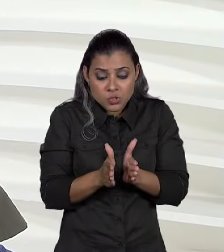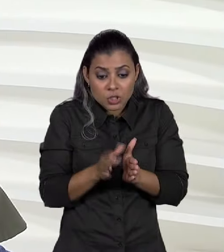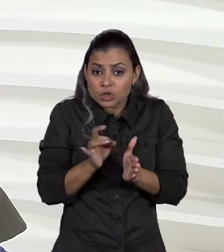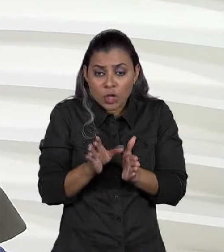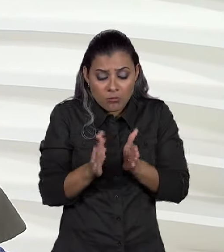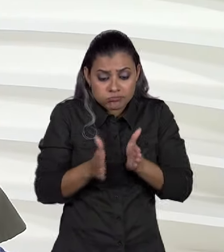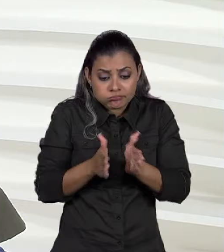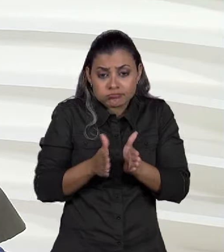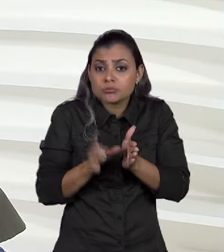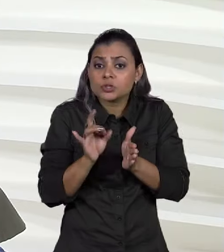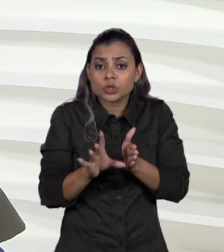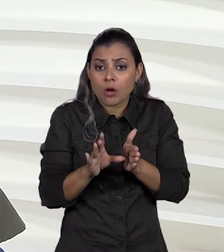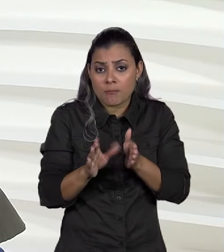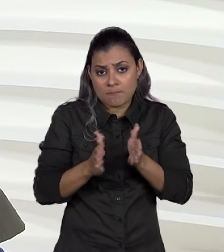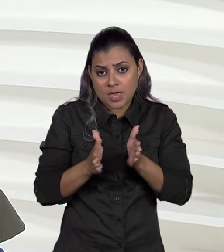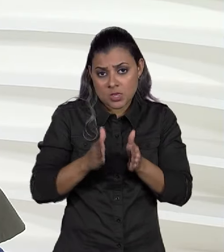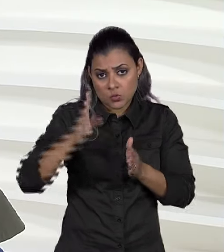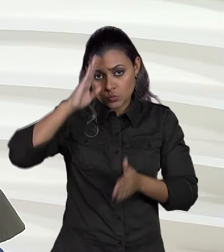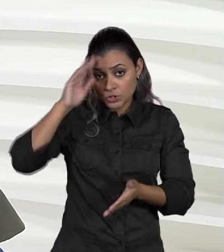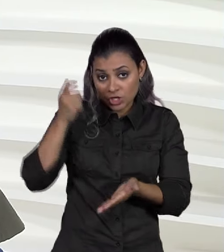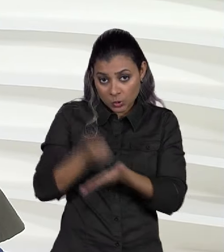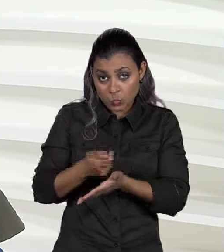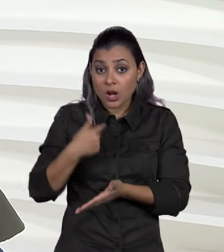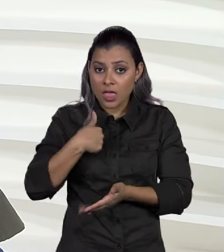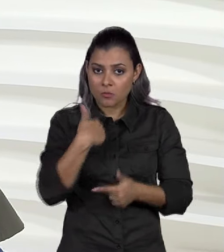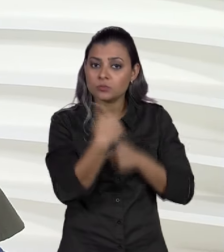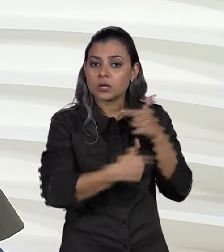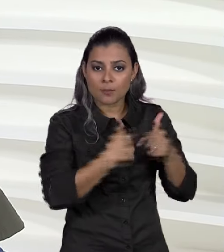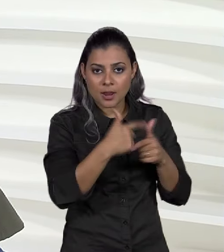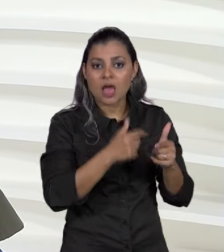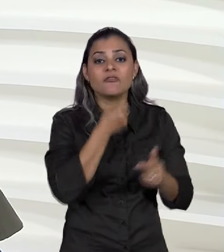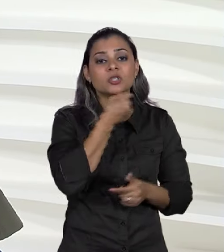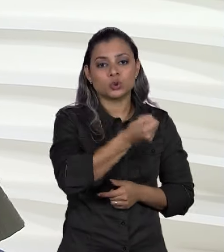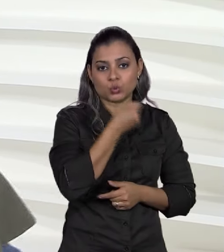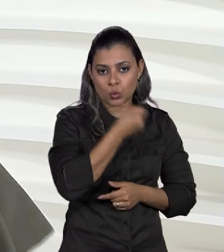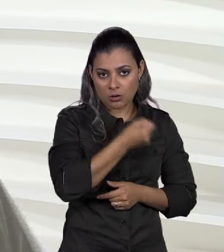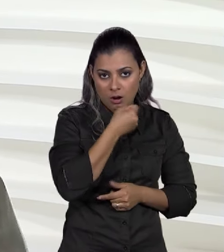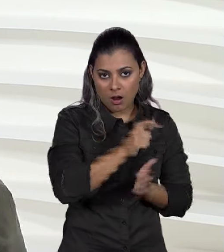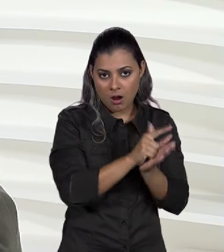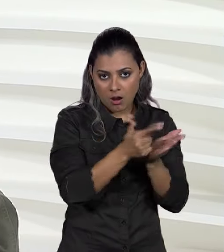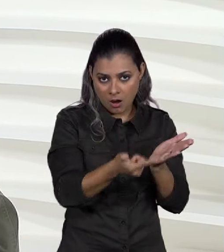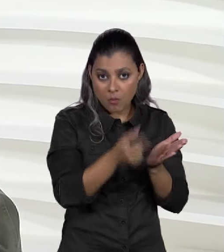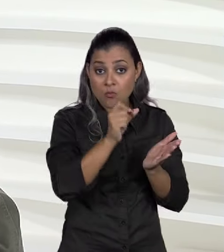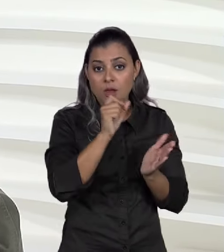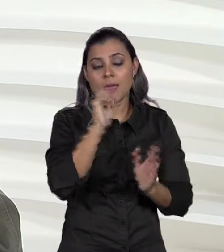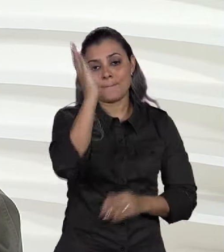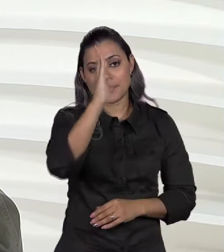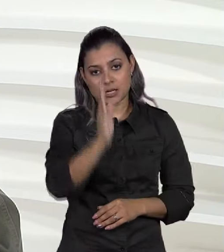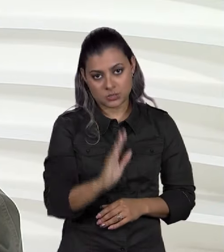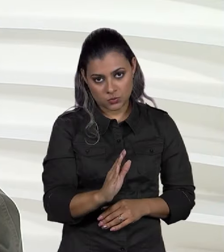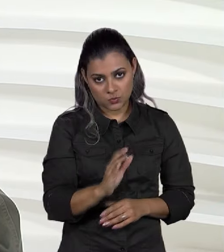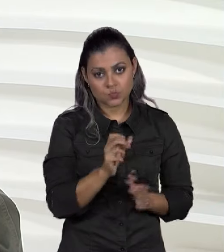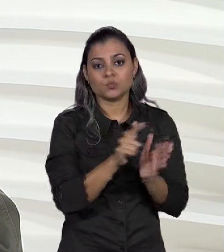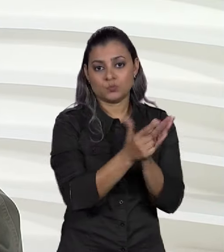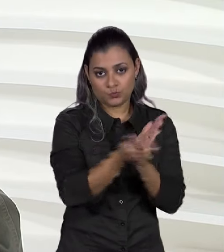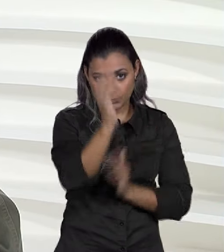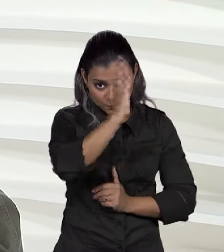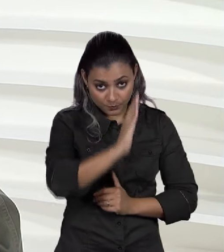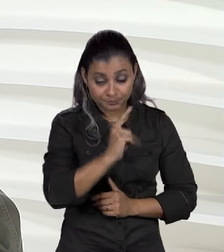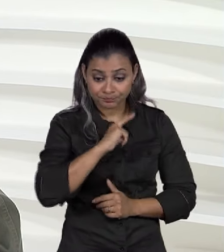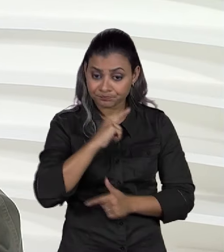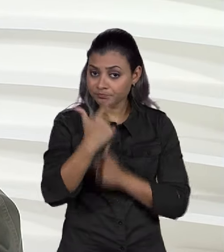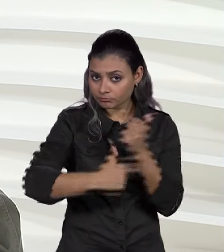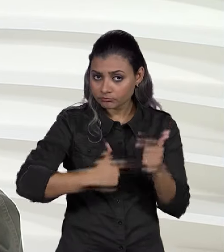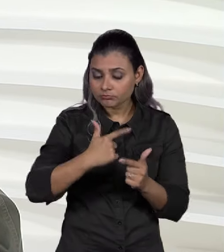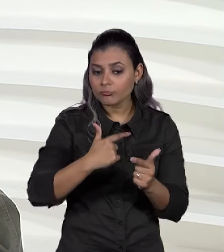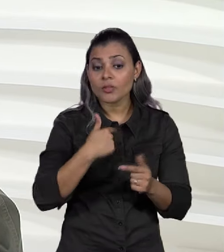Na ditadura, eu trabalhava num jornal muito poderoso, que era o Jornal do Brasil. E ali eu exerci o máximo